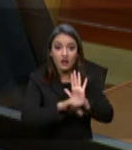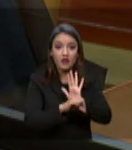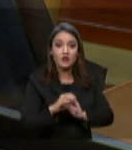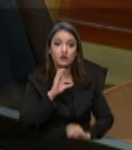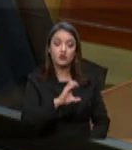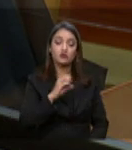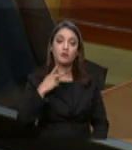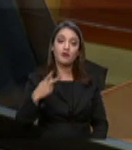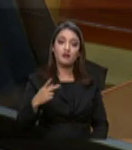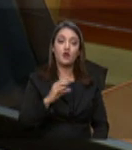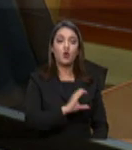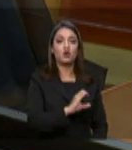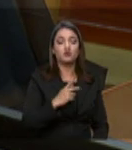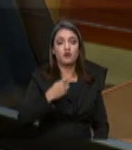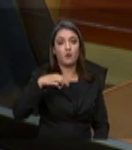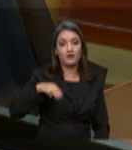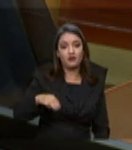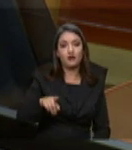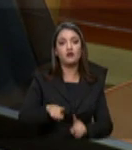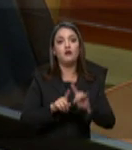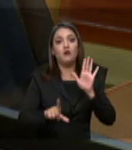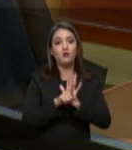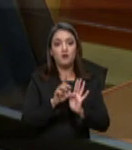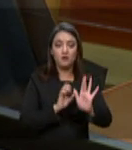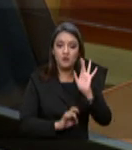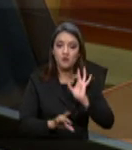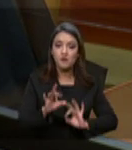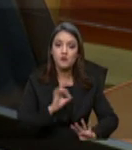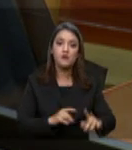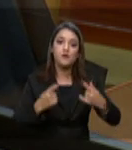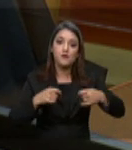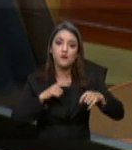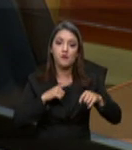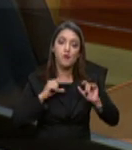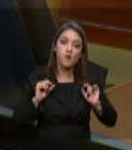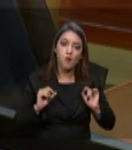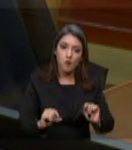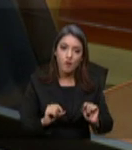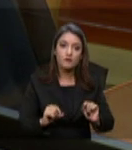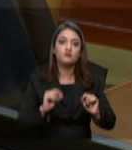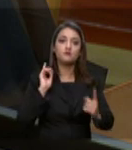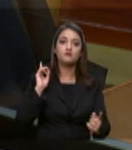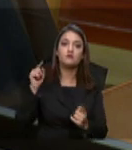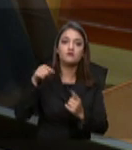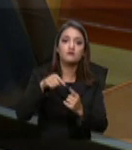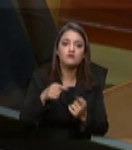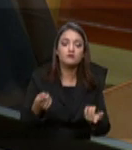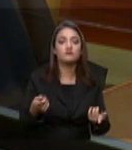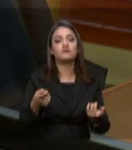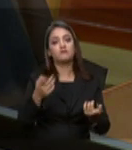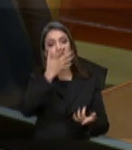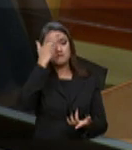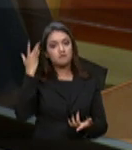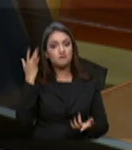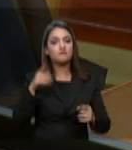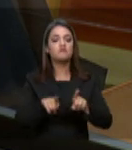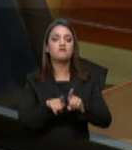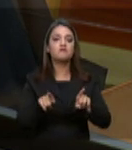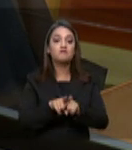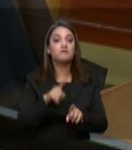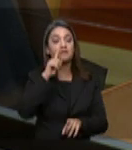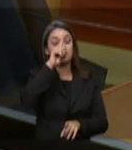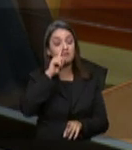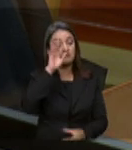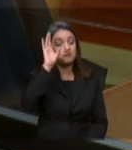no código penal no código penal militar o inglês especiais levar-se-ão em conta para aplicação desta lei a motivação e os objetivos do agente a lesão